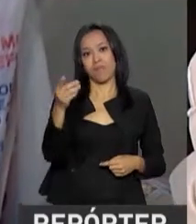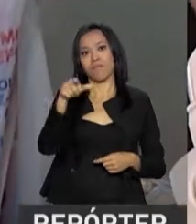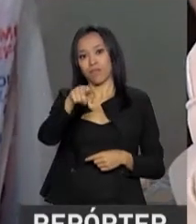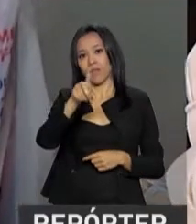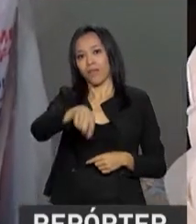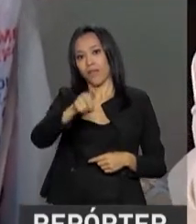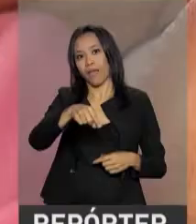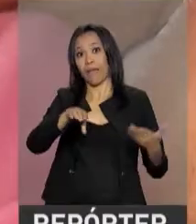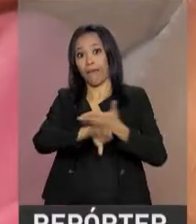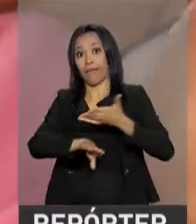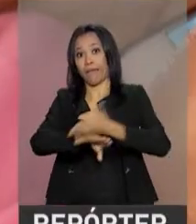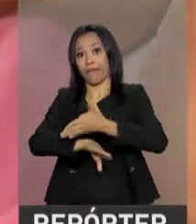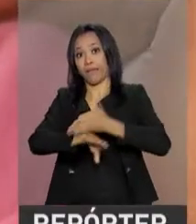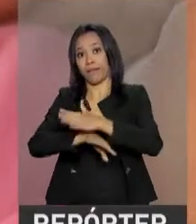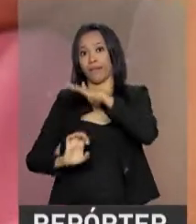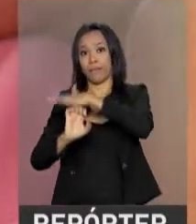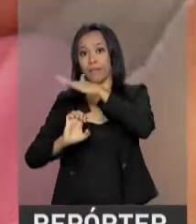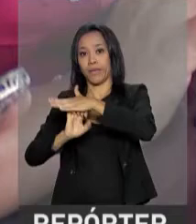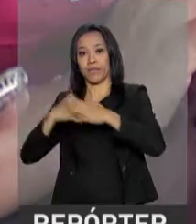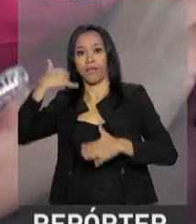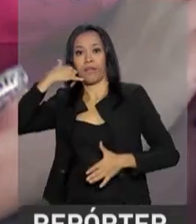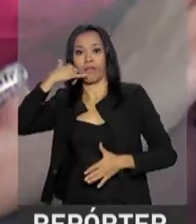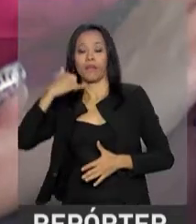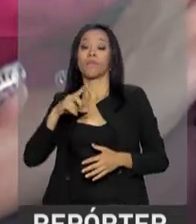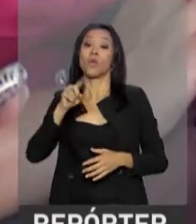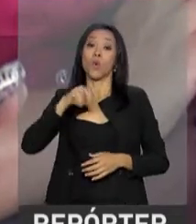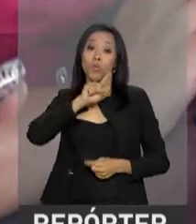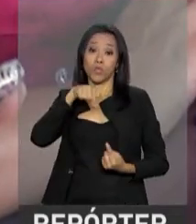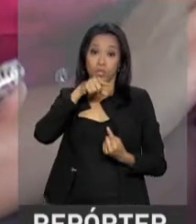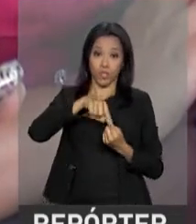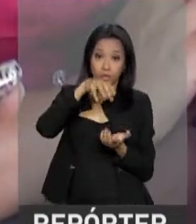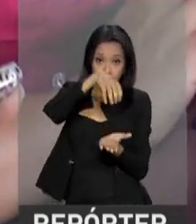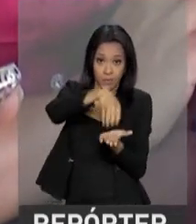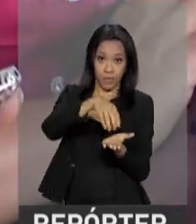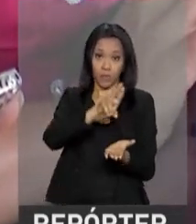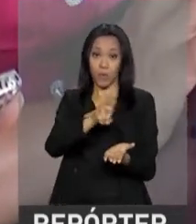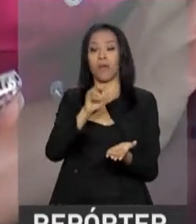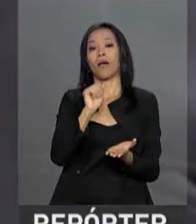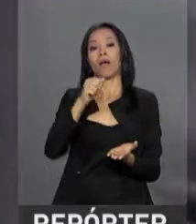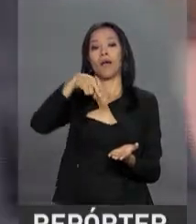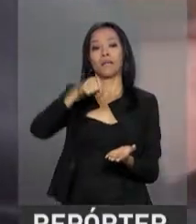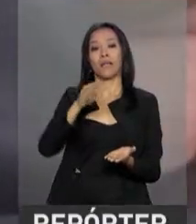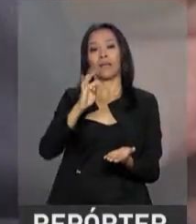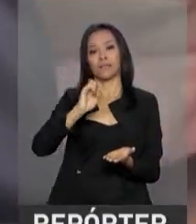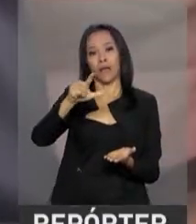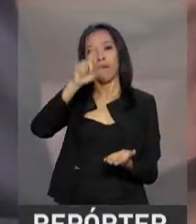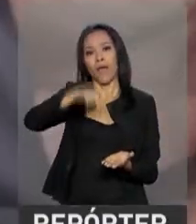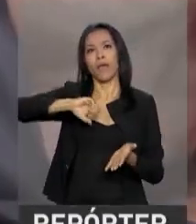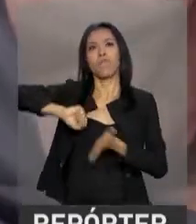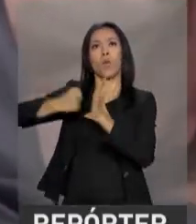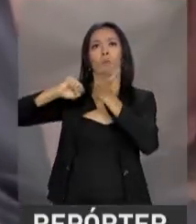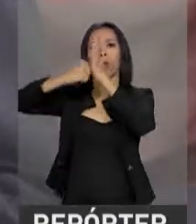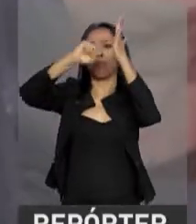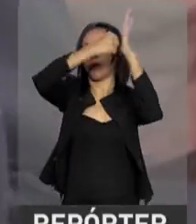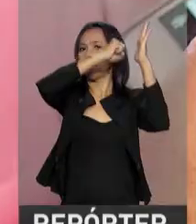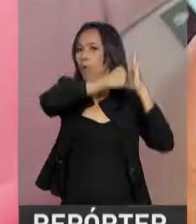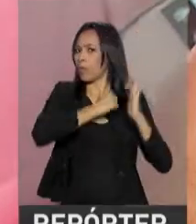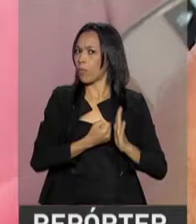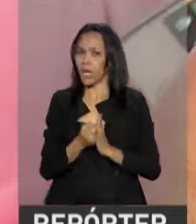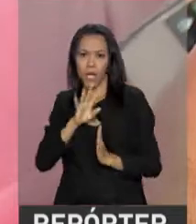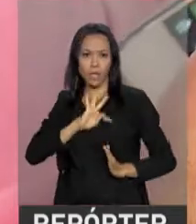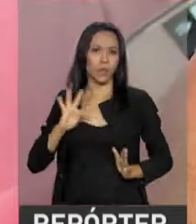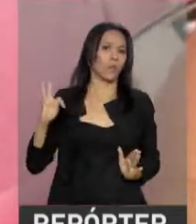todo mês a meta da anatel é bloquear todos os aparelhos irregulares em todo o país até março do ano que